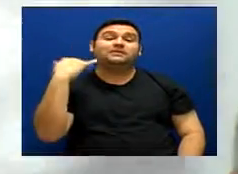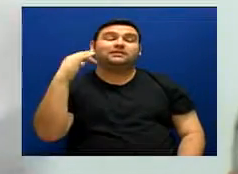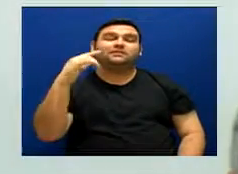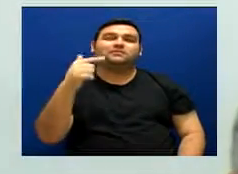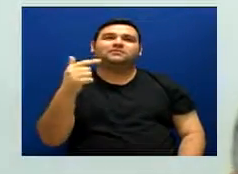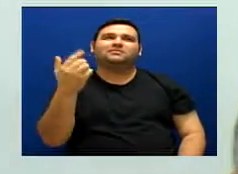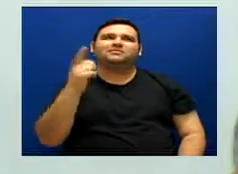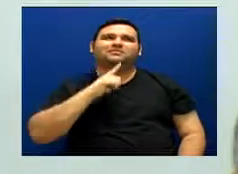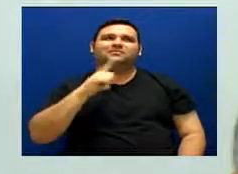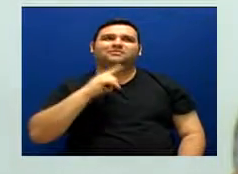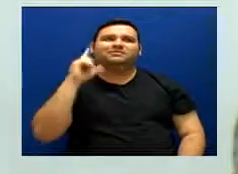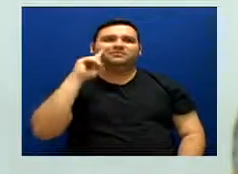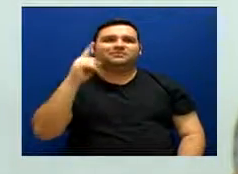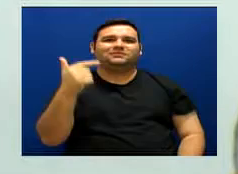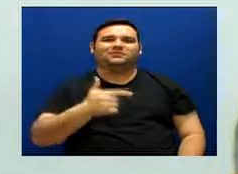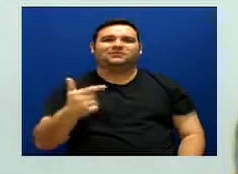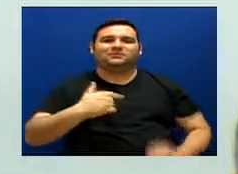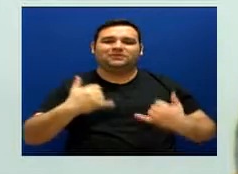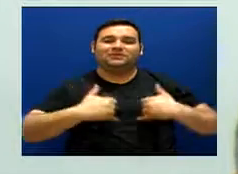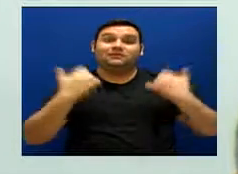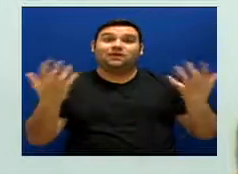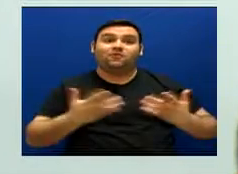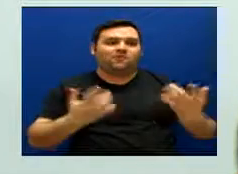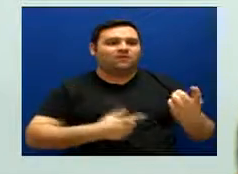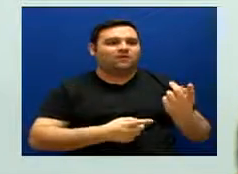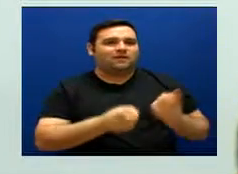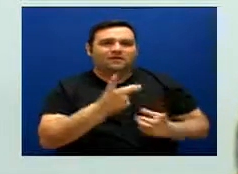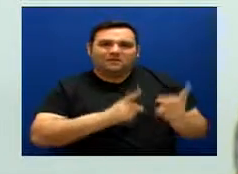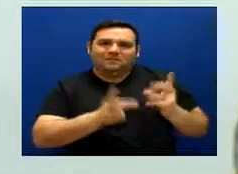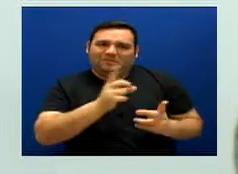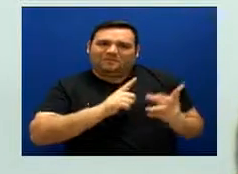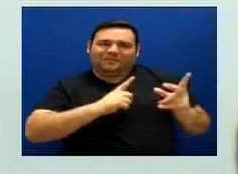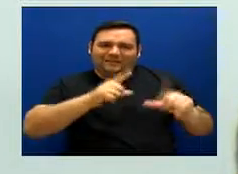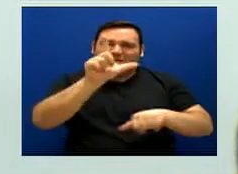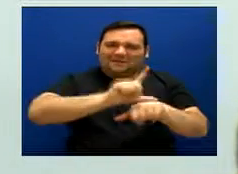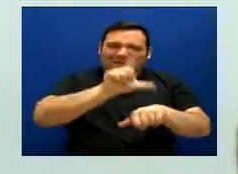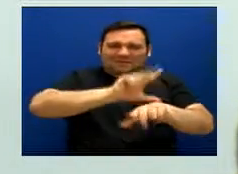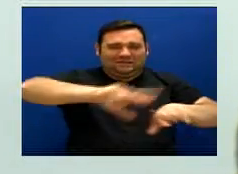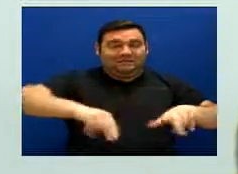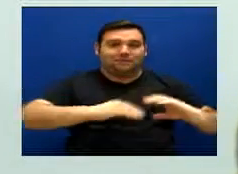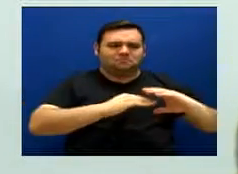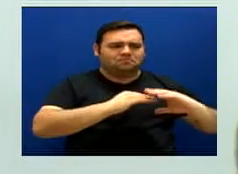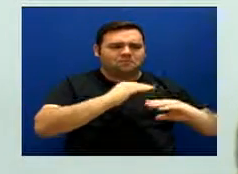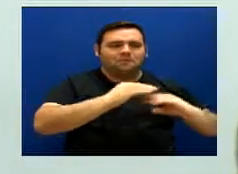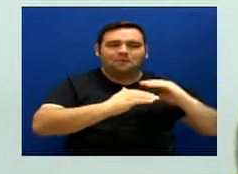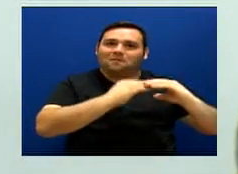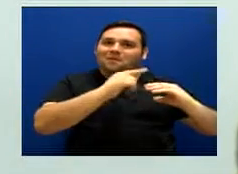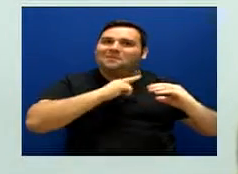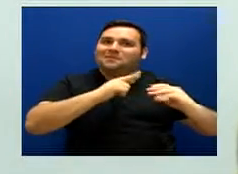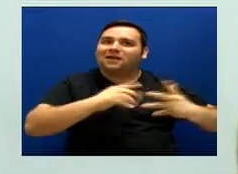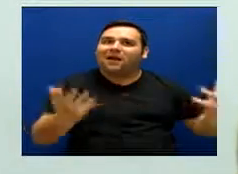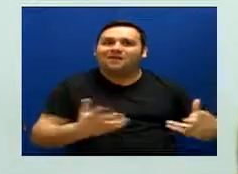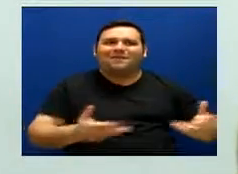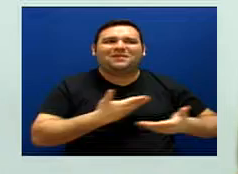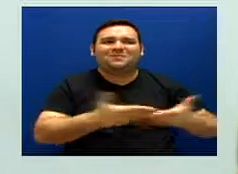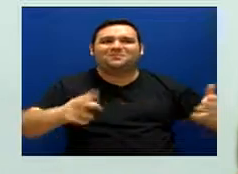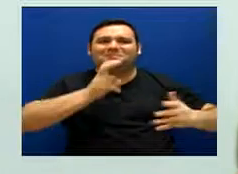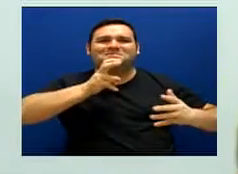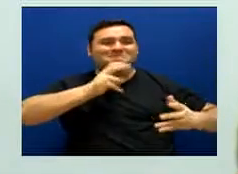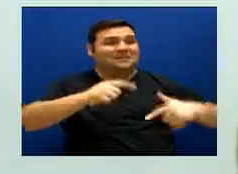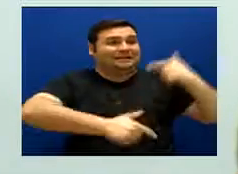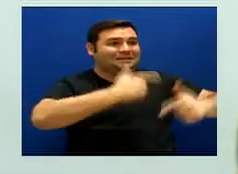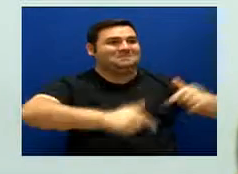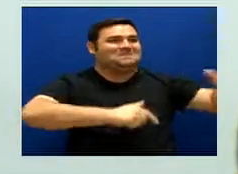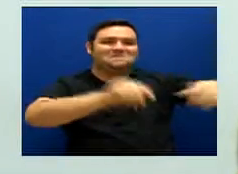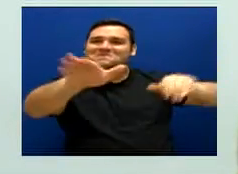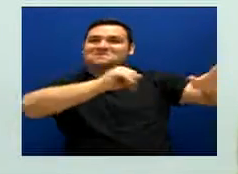pessoas do comércio, que agora o comércio, graças a Deus, começou a sinalizar uma melhora e com certeza vai voltar a devolver para Sorocaba os empregos